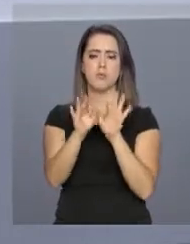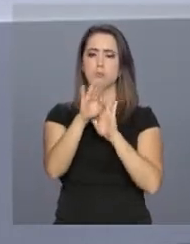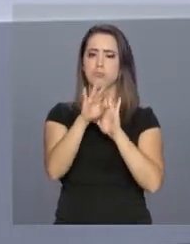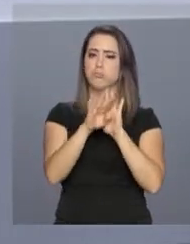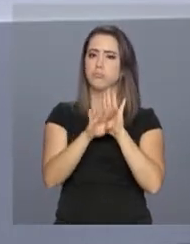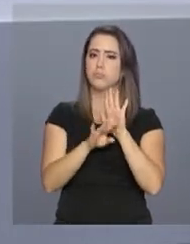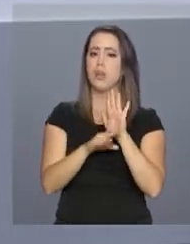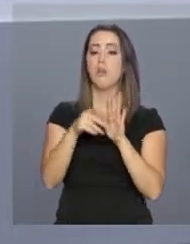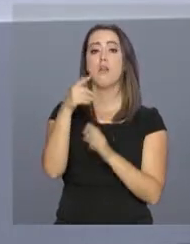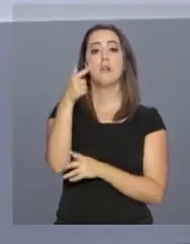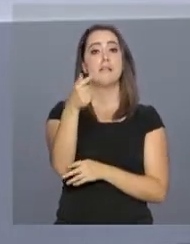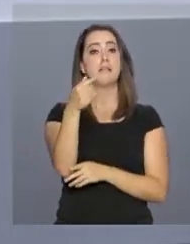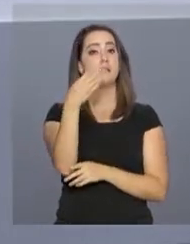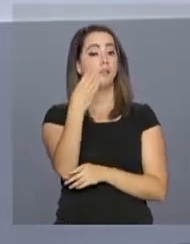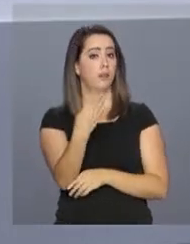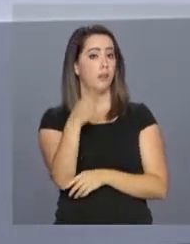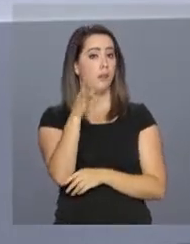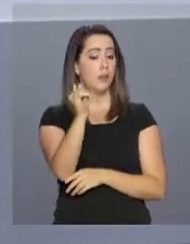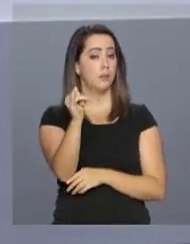investimentos de